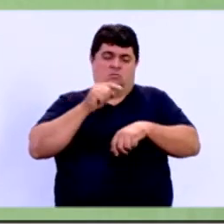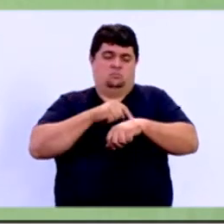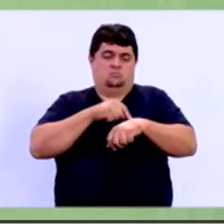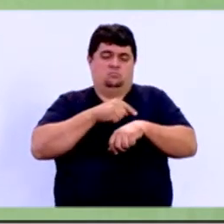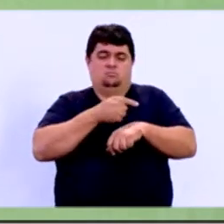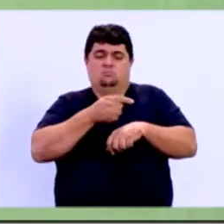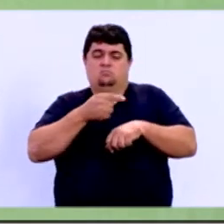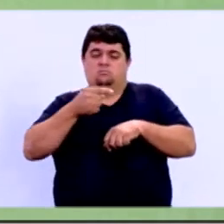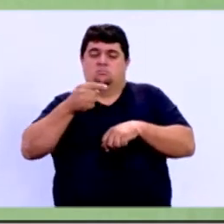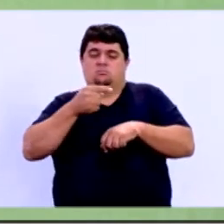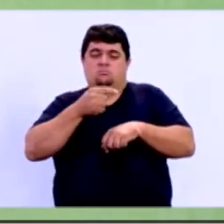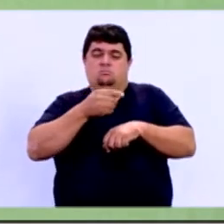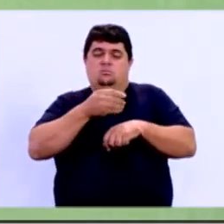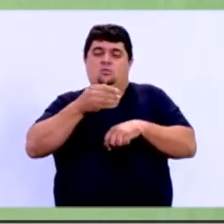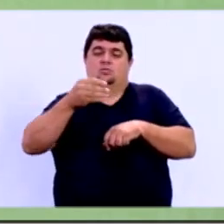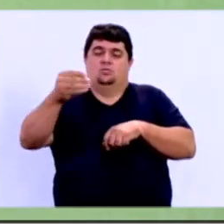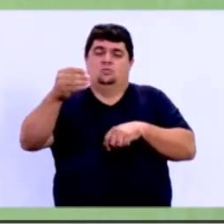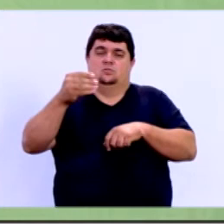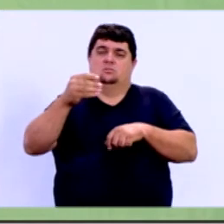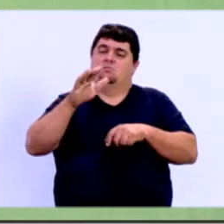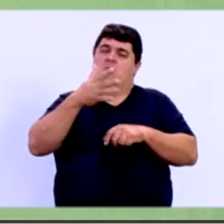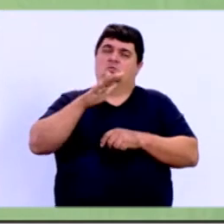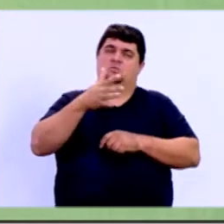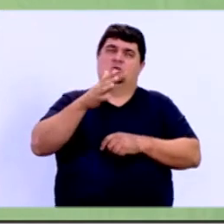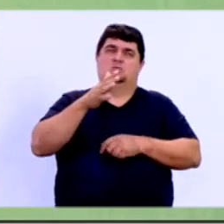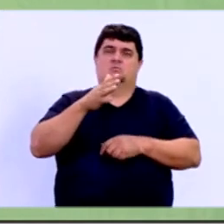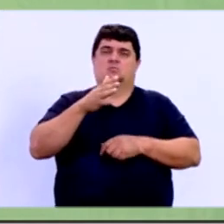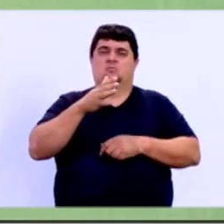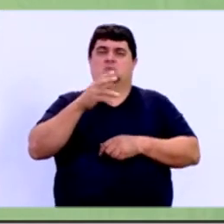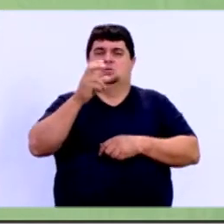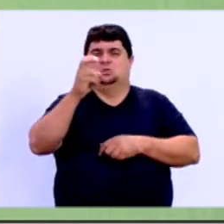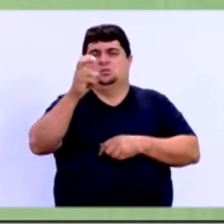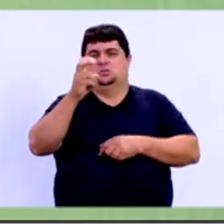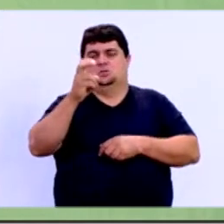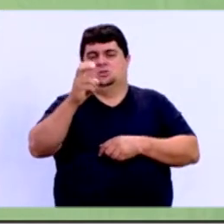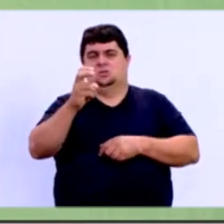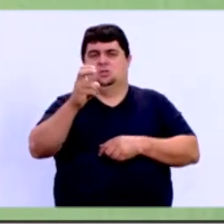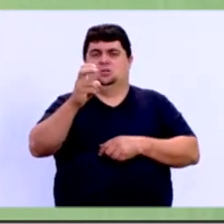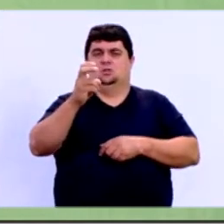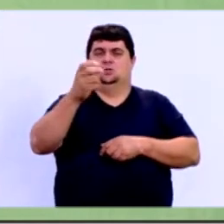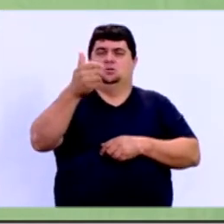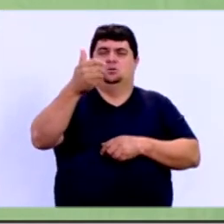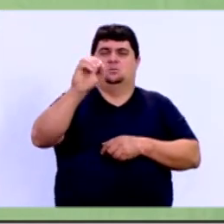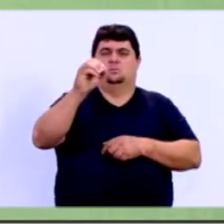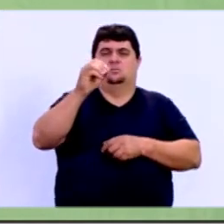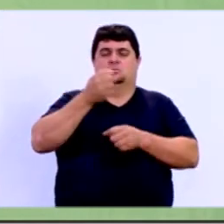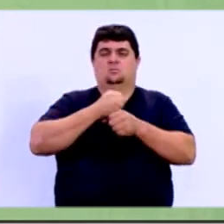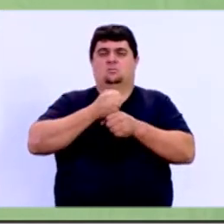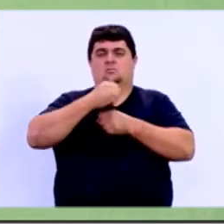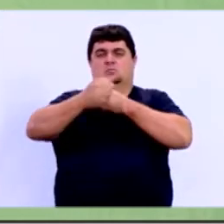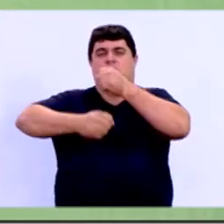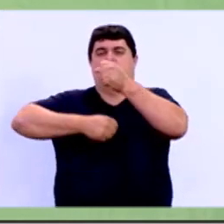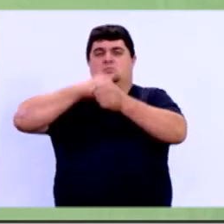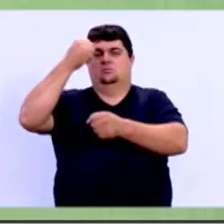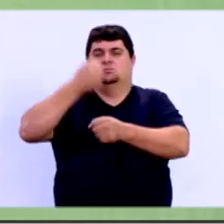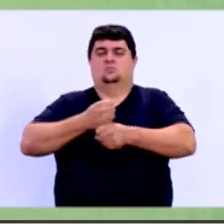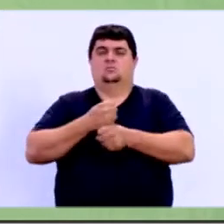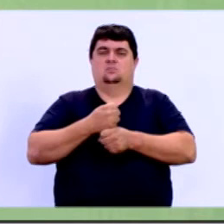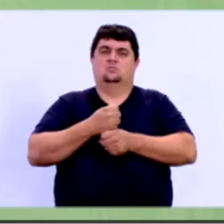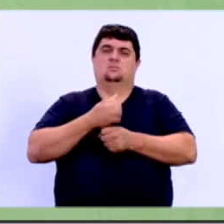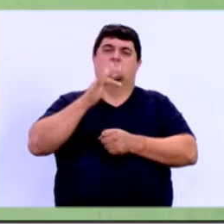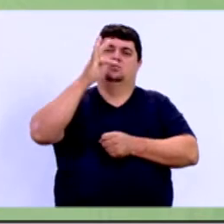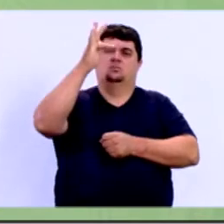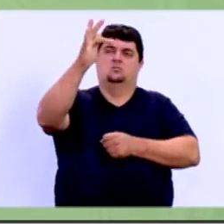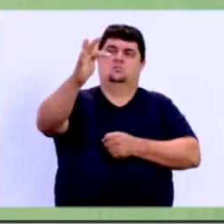É um tempo. E, geralmente, esse planejamento, ele ocorre aí de 5 a 10